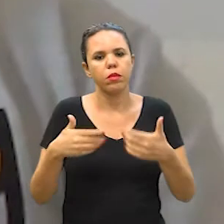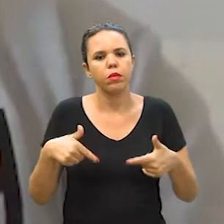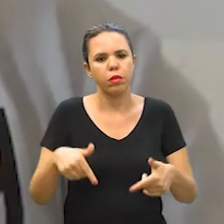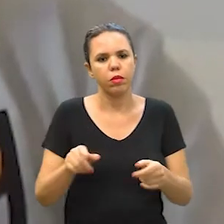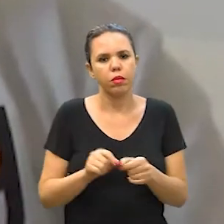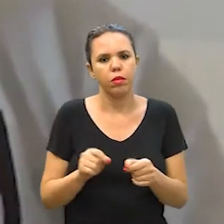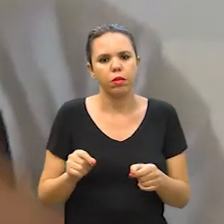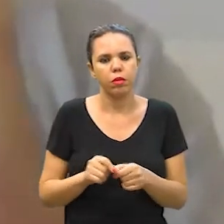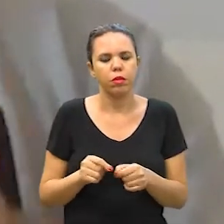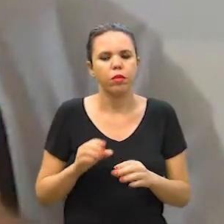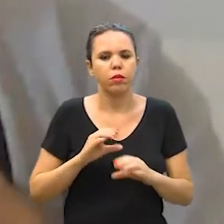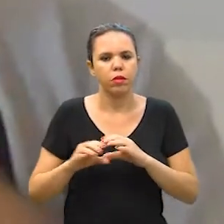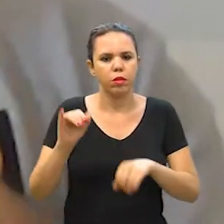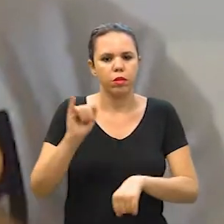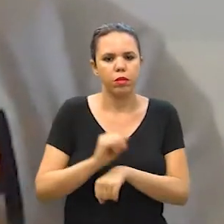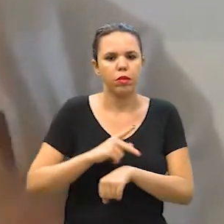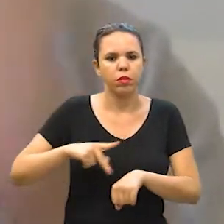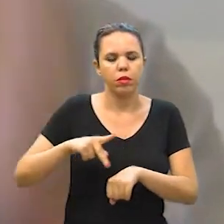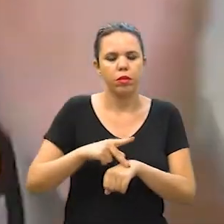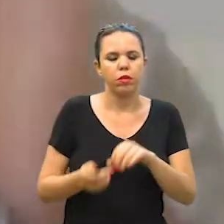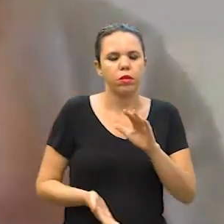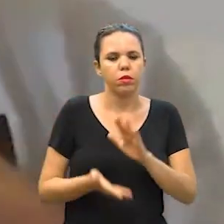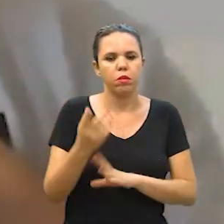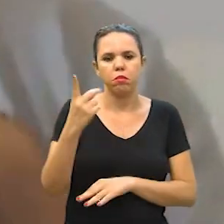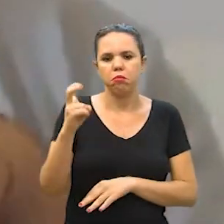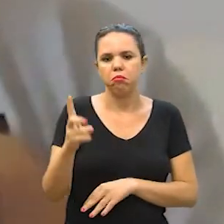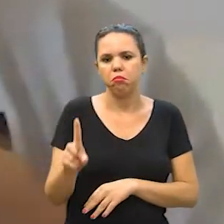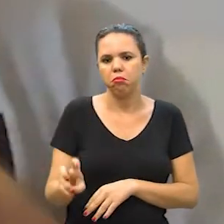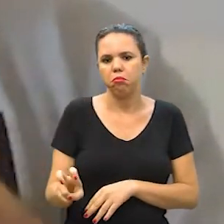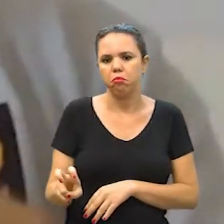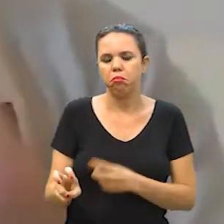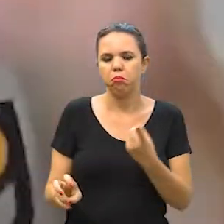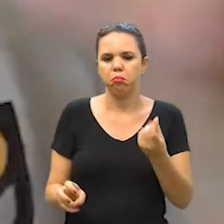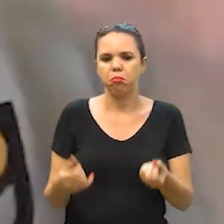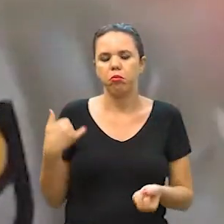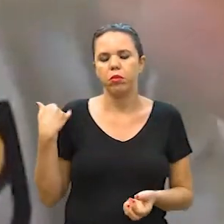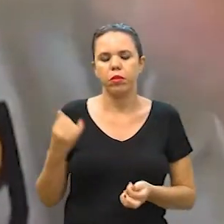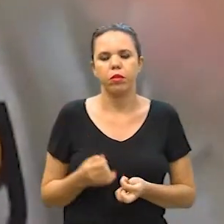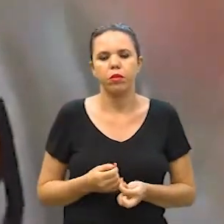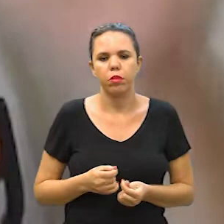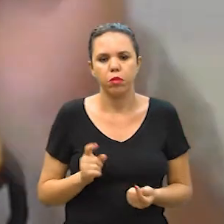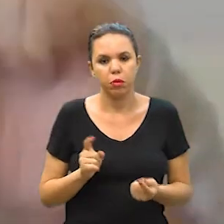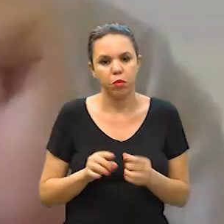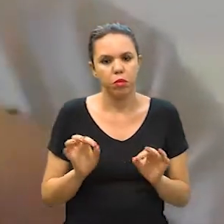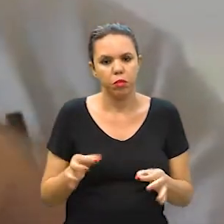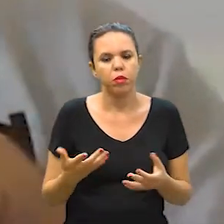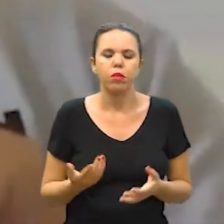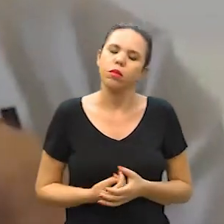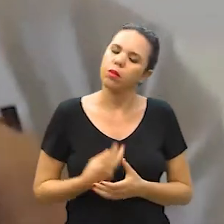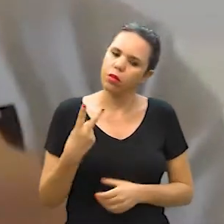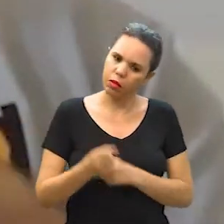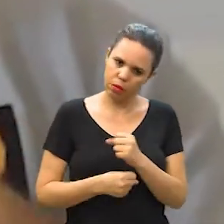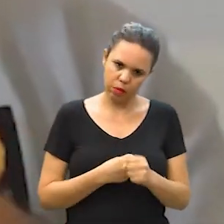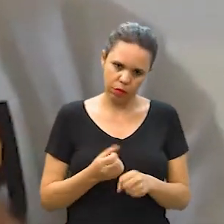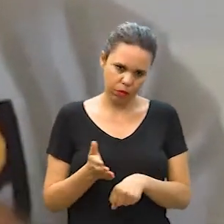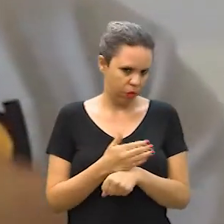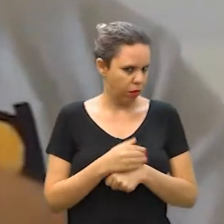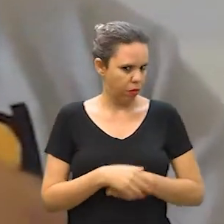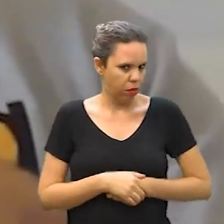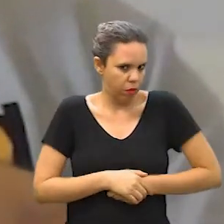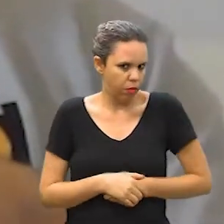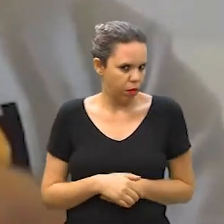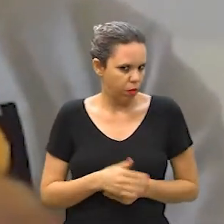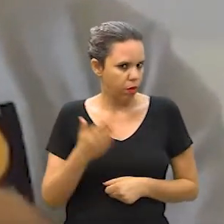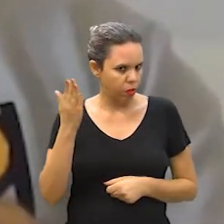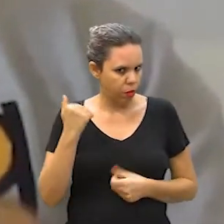enfrentar no intercâmbio quando ele tiver 15, 16 anos. Então, o ideal seriam 2 anos antes. A